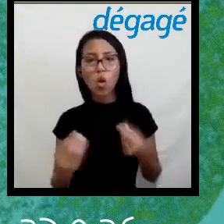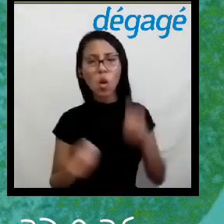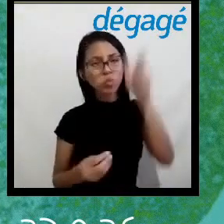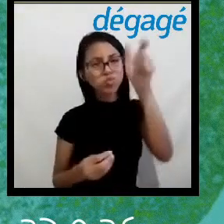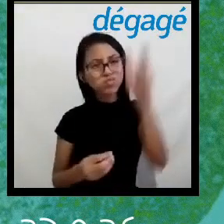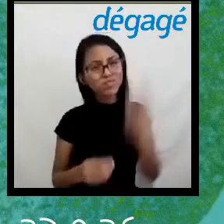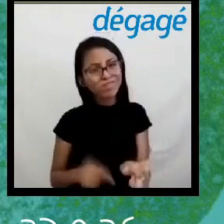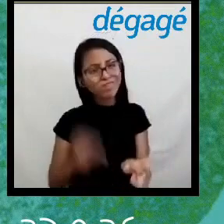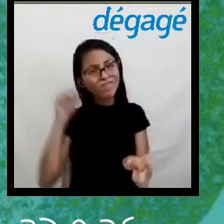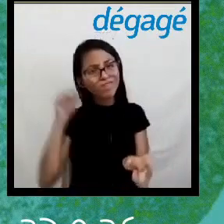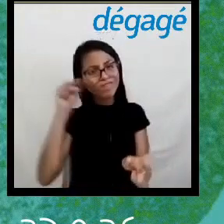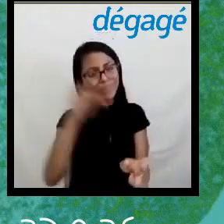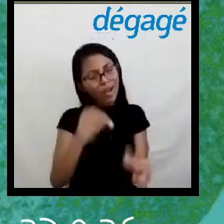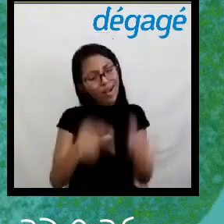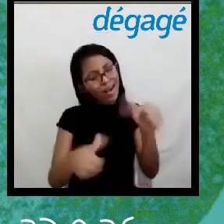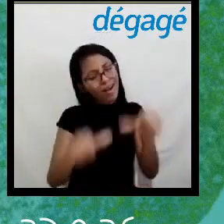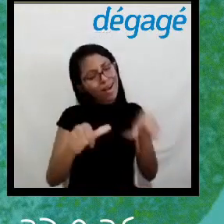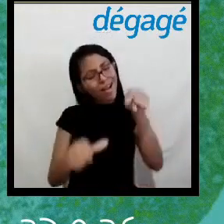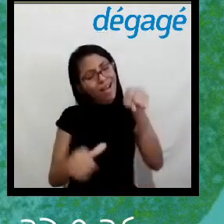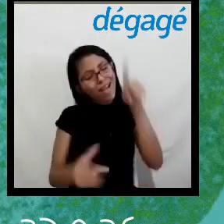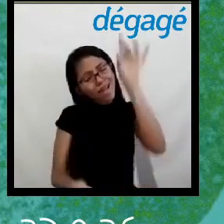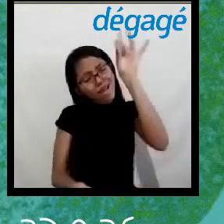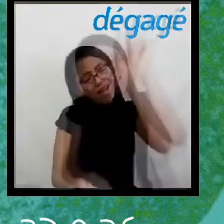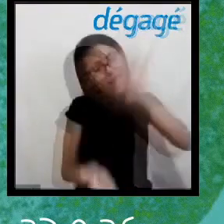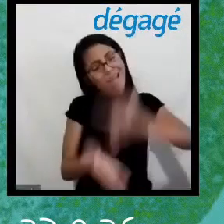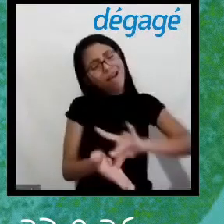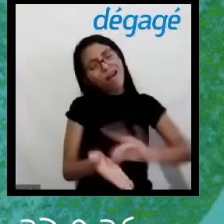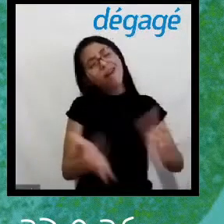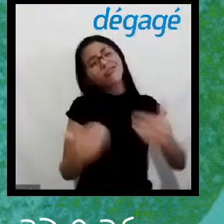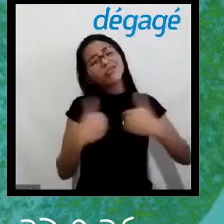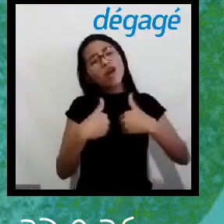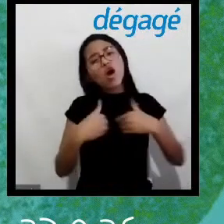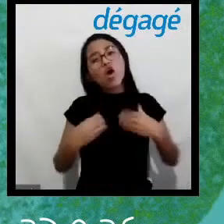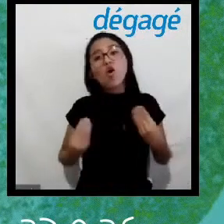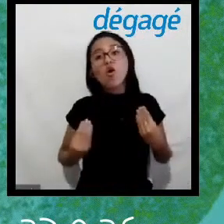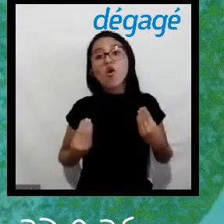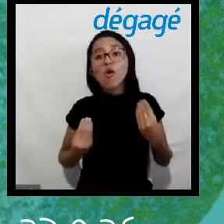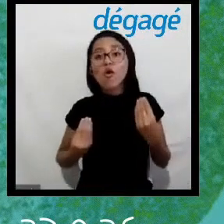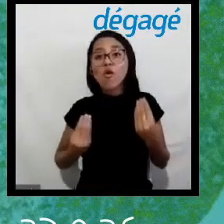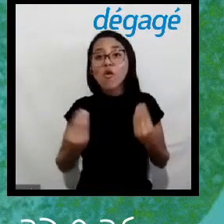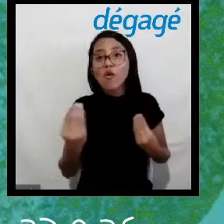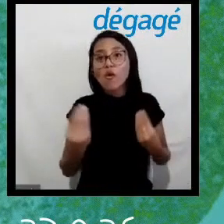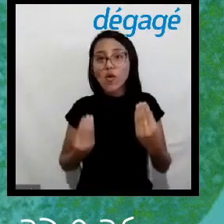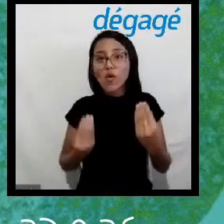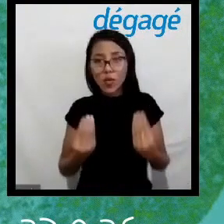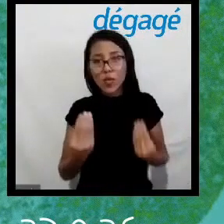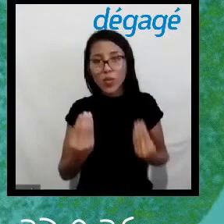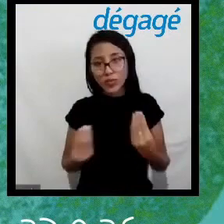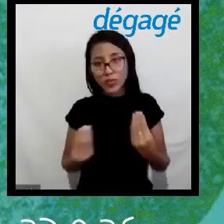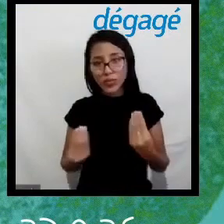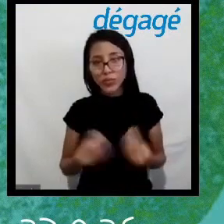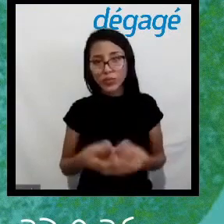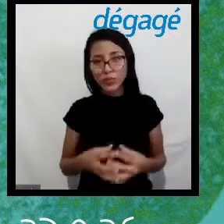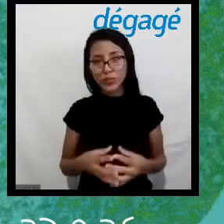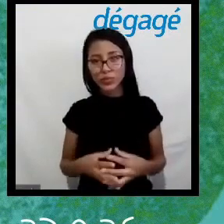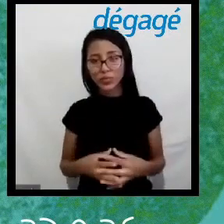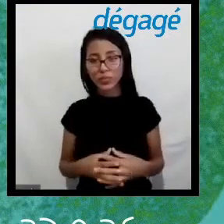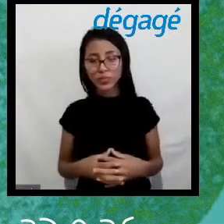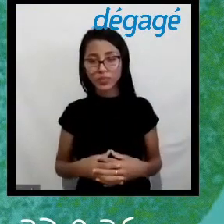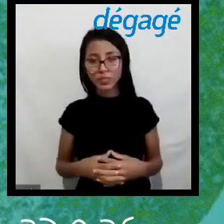muito difícil, assim. Só com muito trabalho. É como tentar